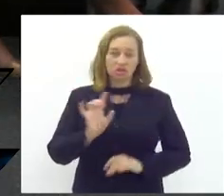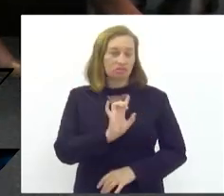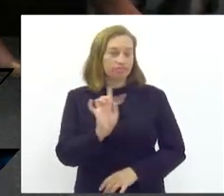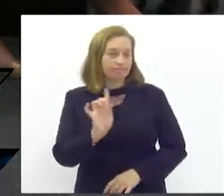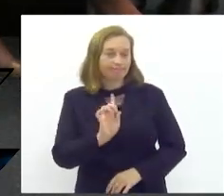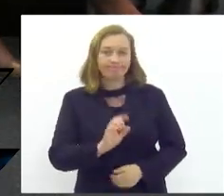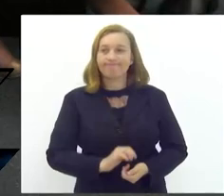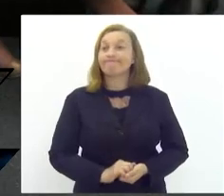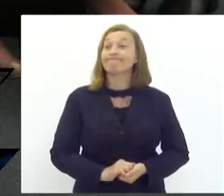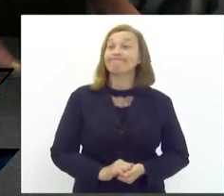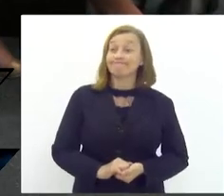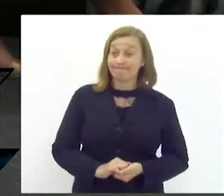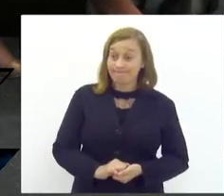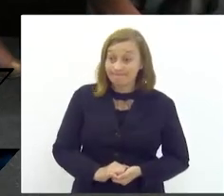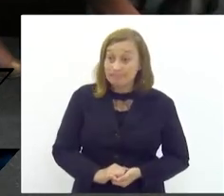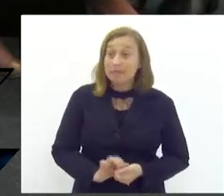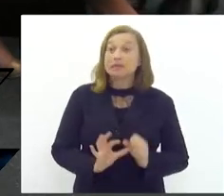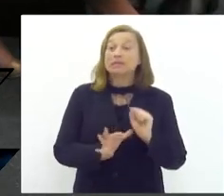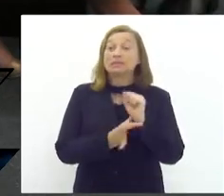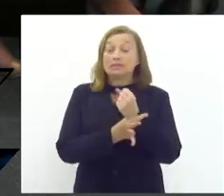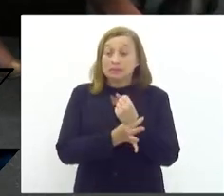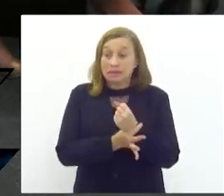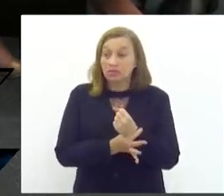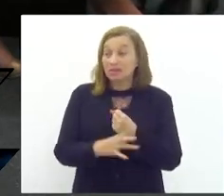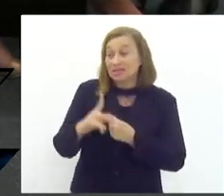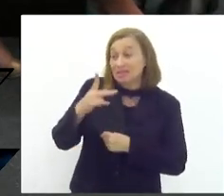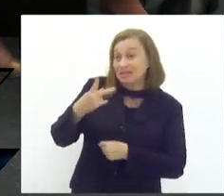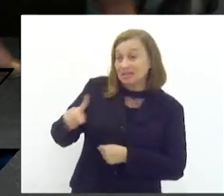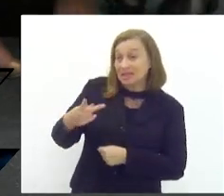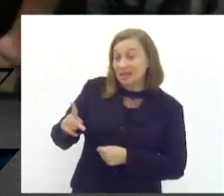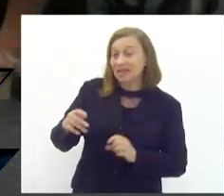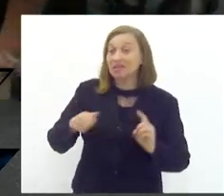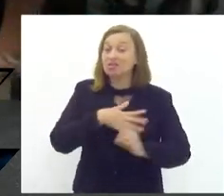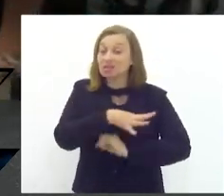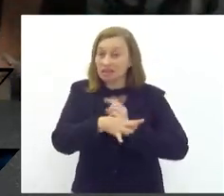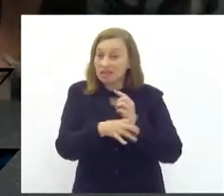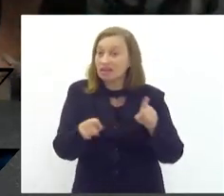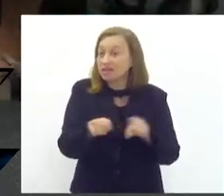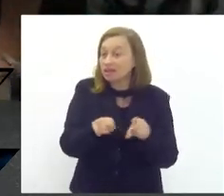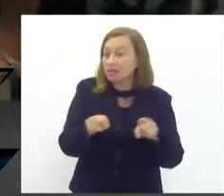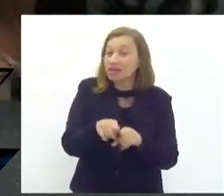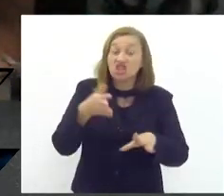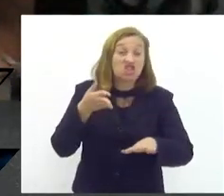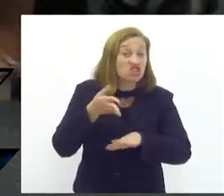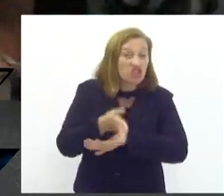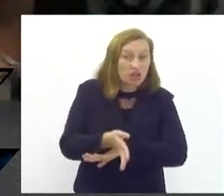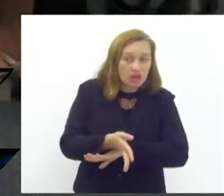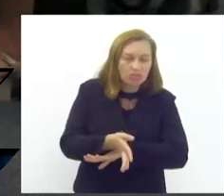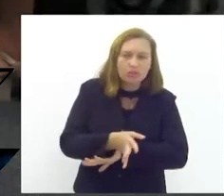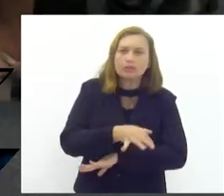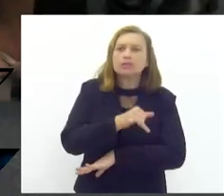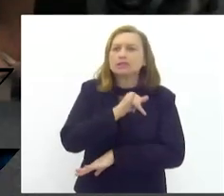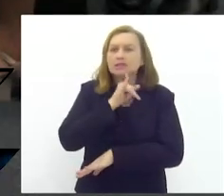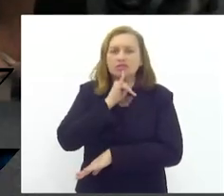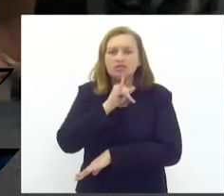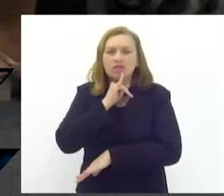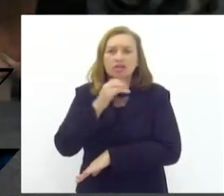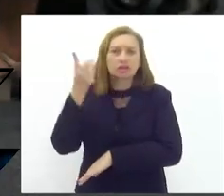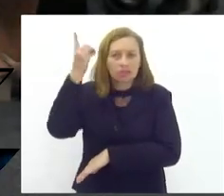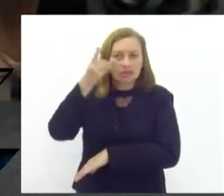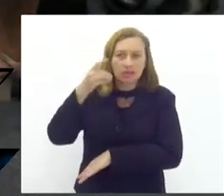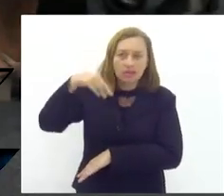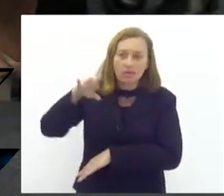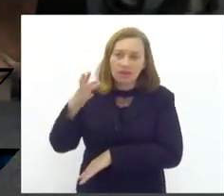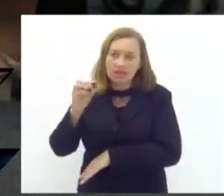disso é uma questão de segurança para ele e para a sociedade chegamos infelizmente Deputado Marcelo